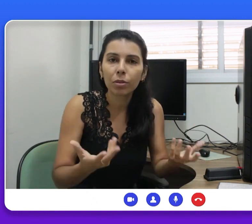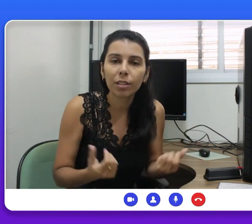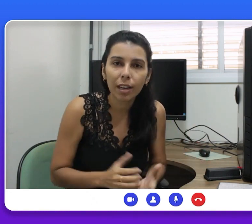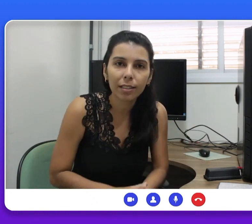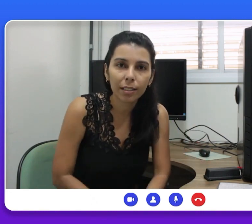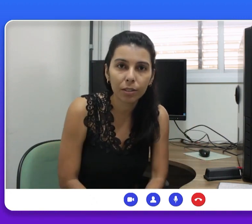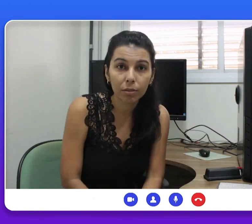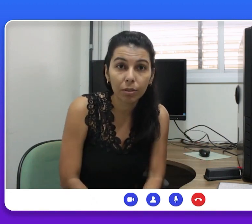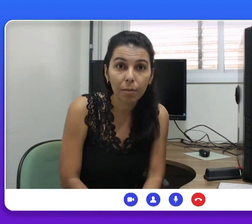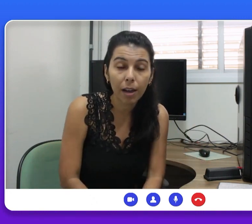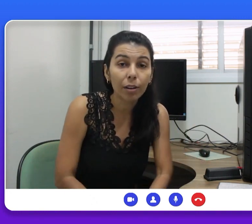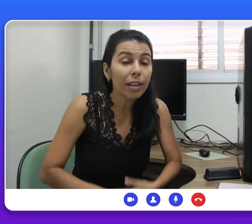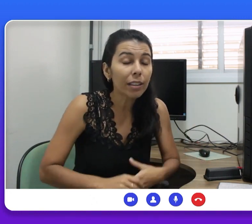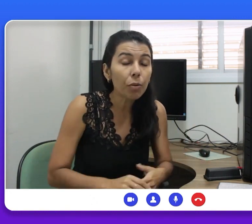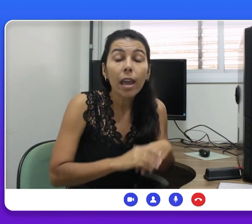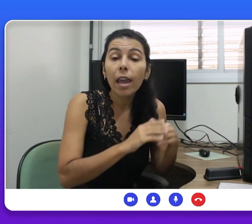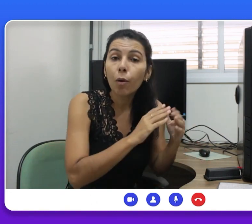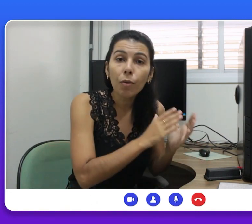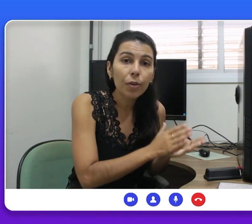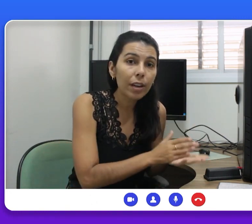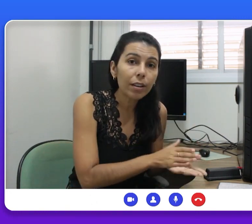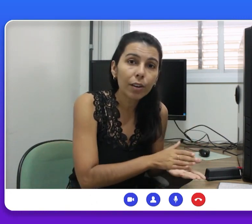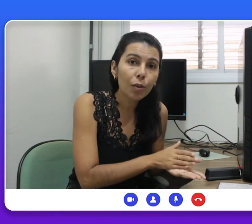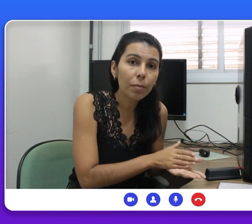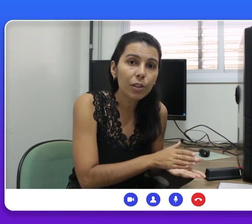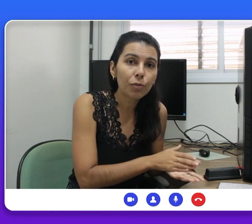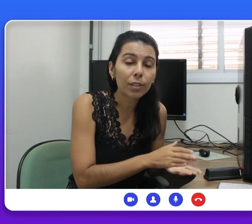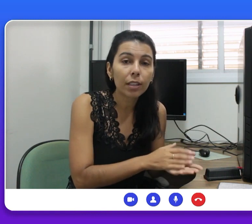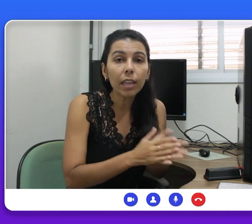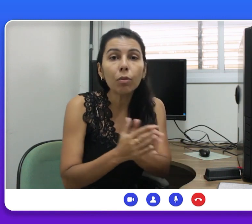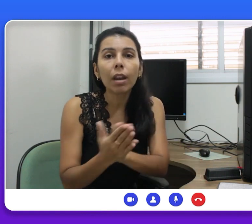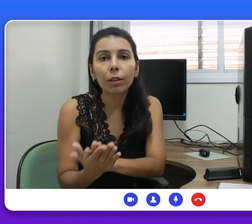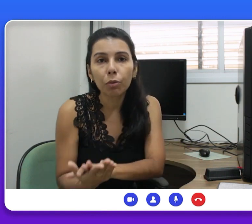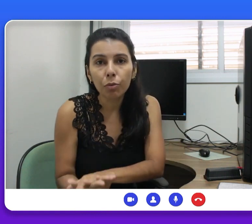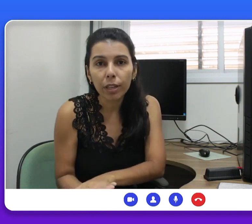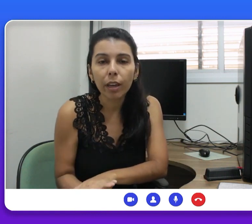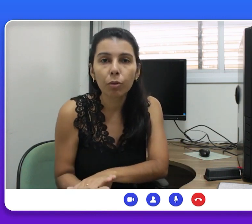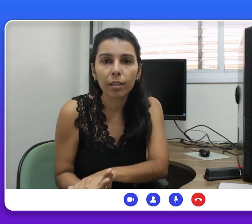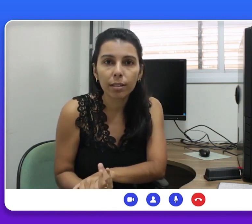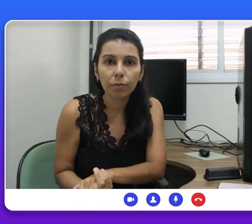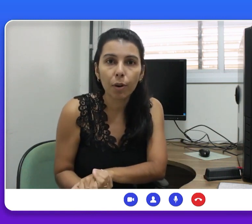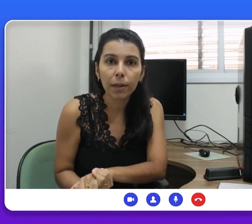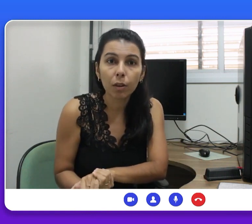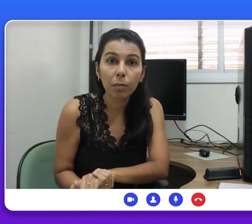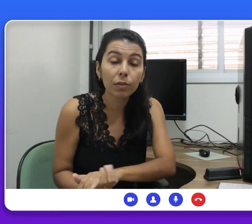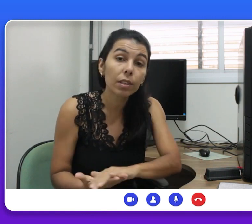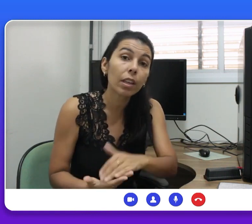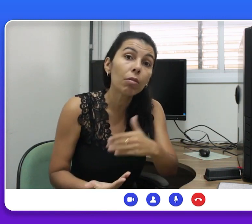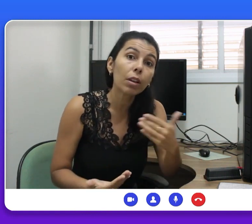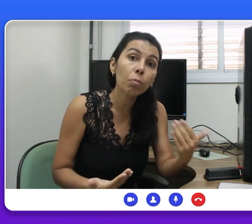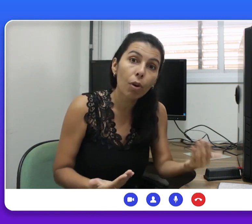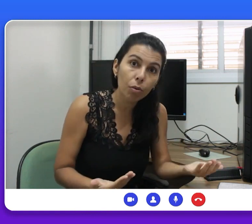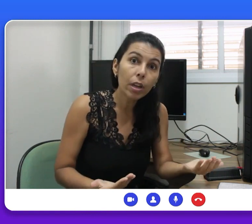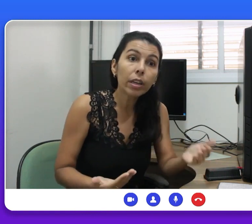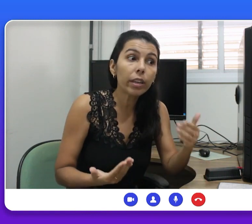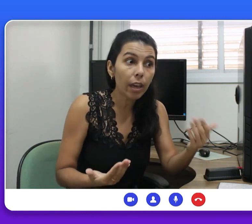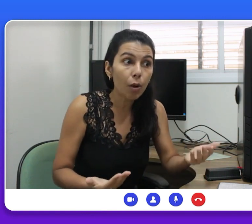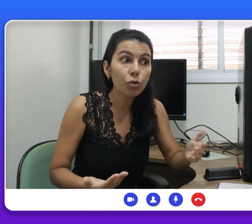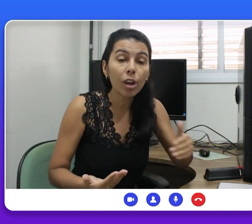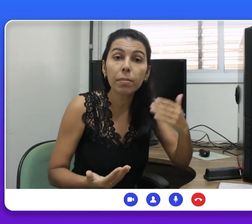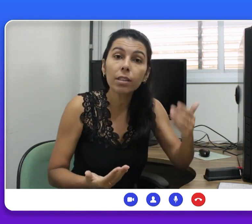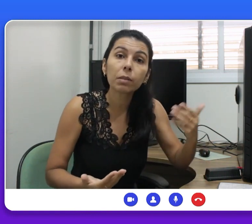plataforma, dentro daquele ambiente virtual, produzir o seu conteúdo, achar o seu nicho de mercado, expor o seu produto e conseguir